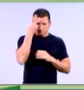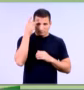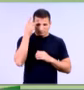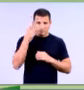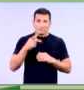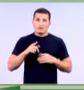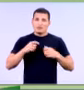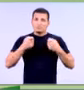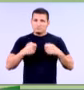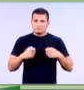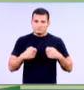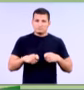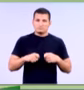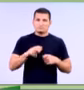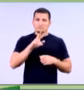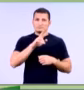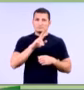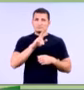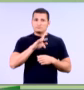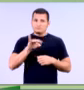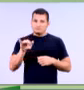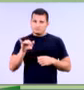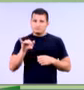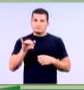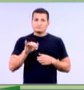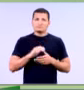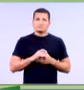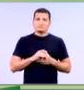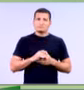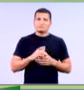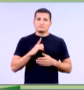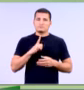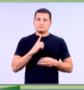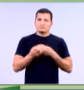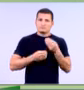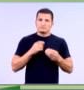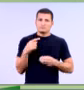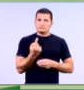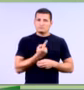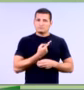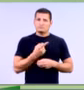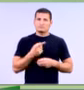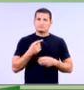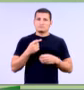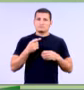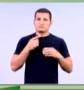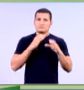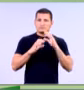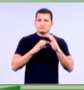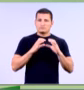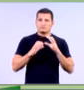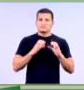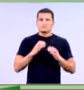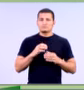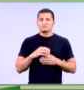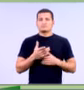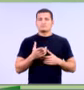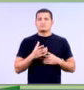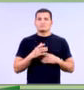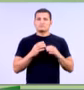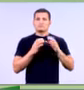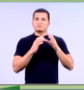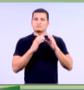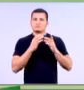é que vai determinar a intenção que nós temos na hora de nos comunicarmos com alguém. Se a intenção é